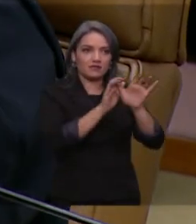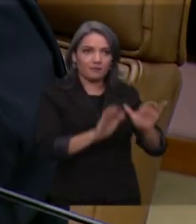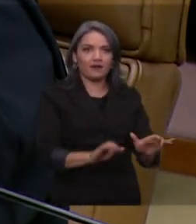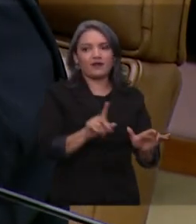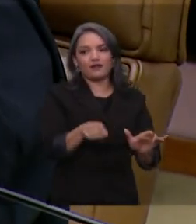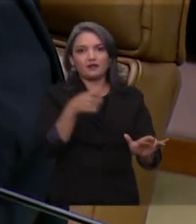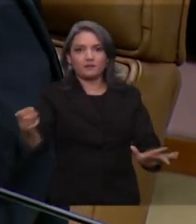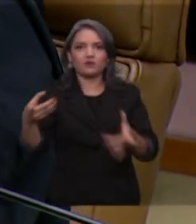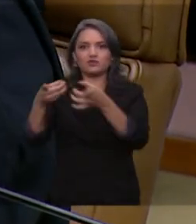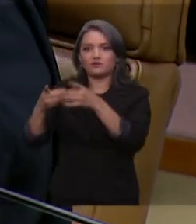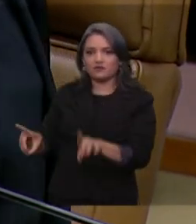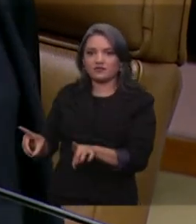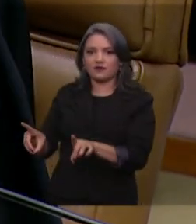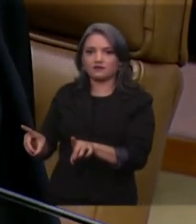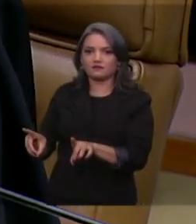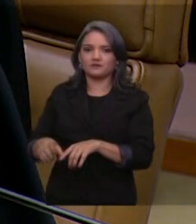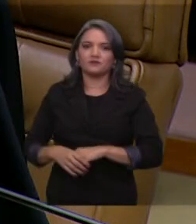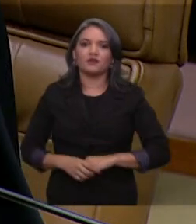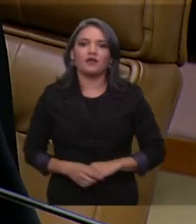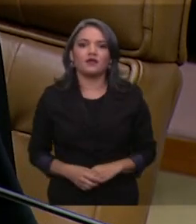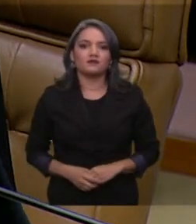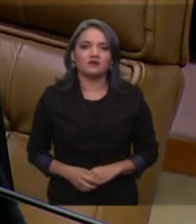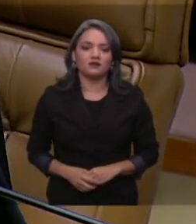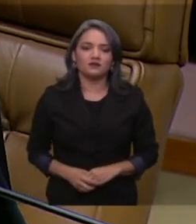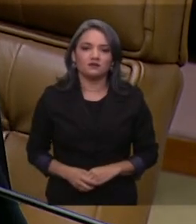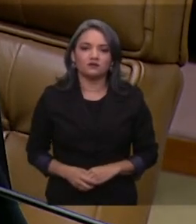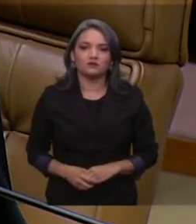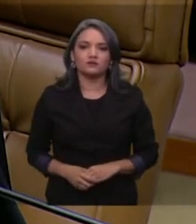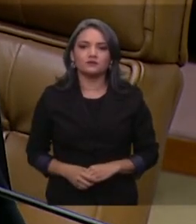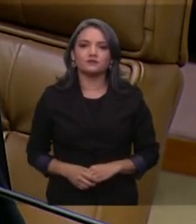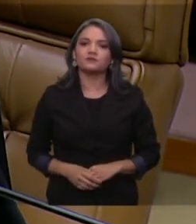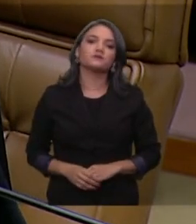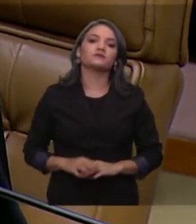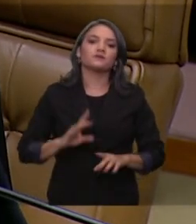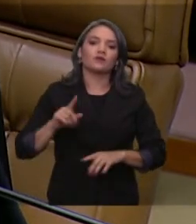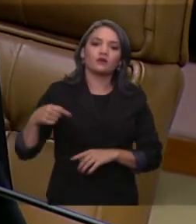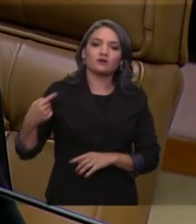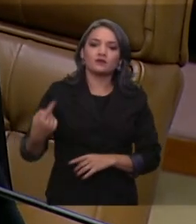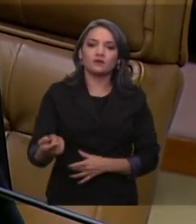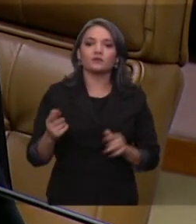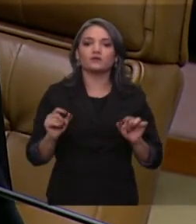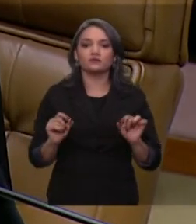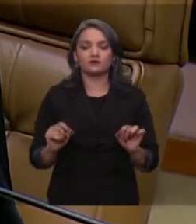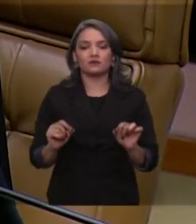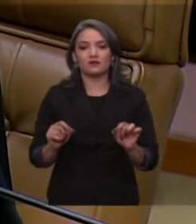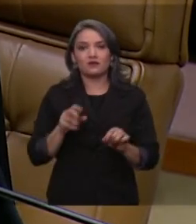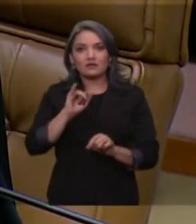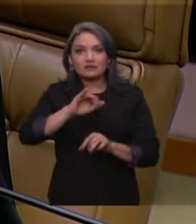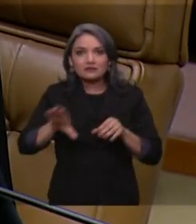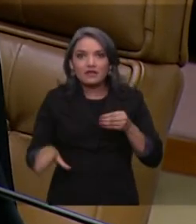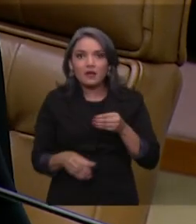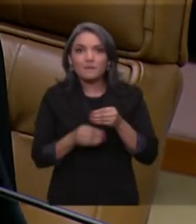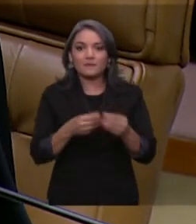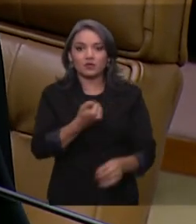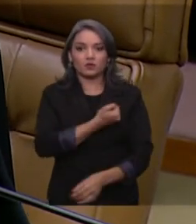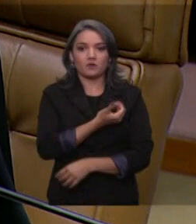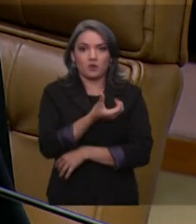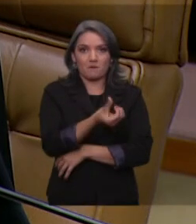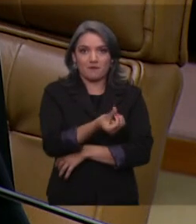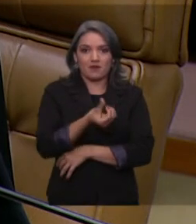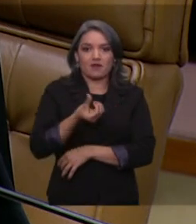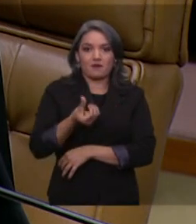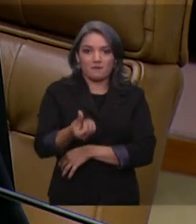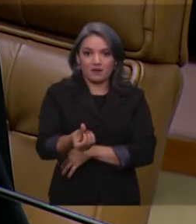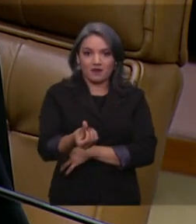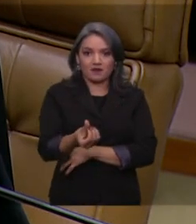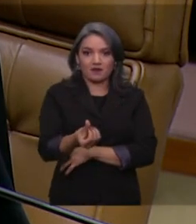questão, aqui mais ainda, eu diria importante, se a emenda 66, ou se com